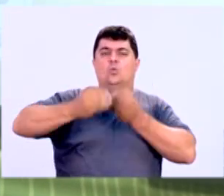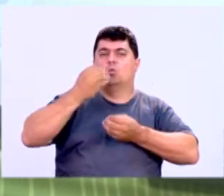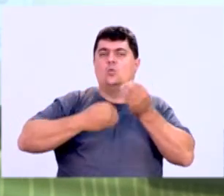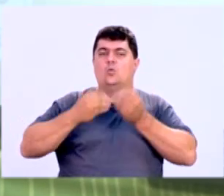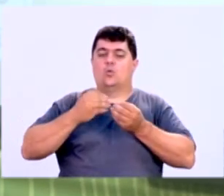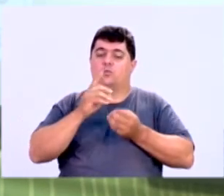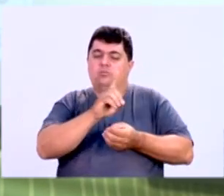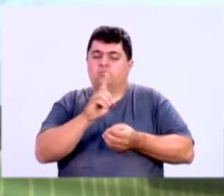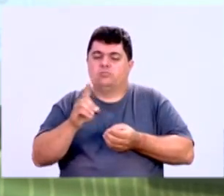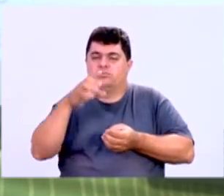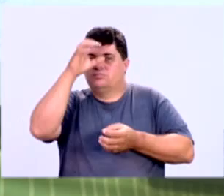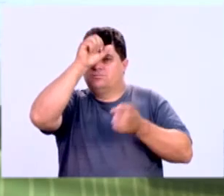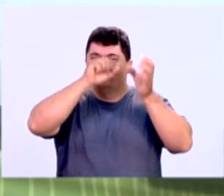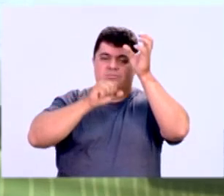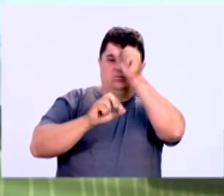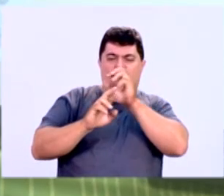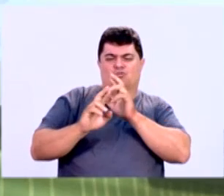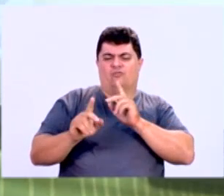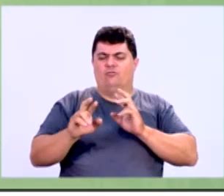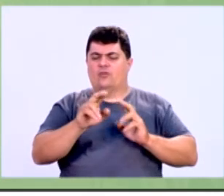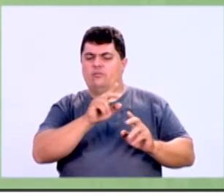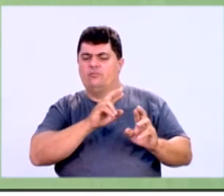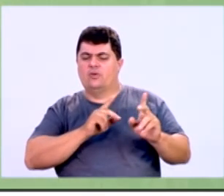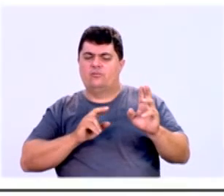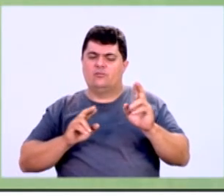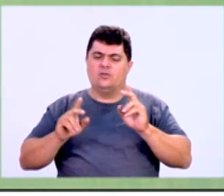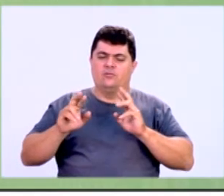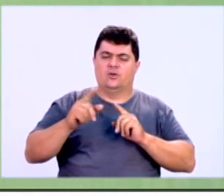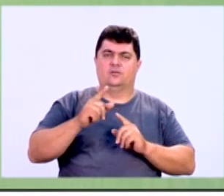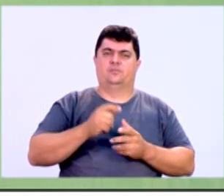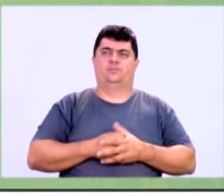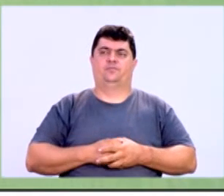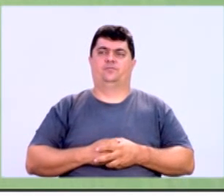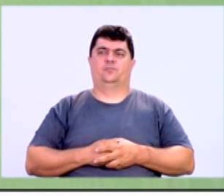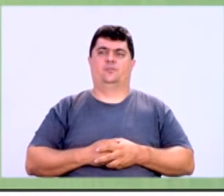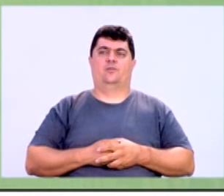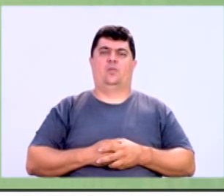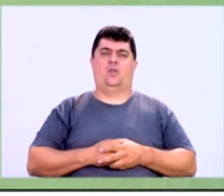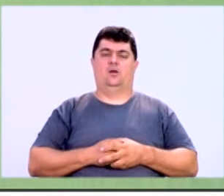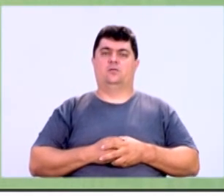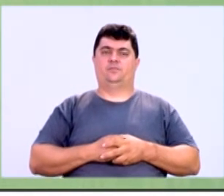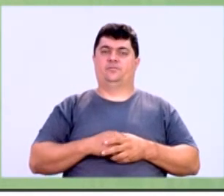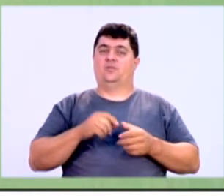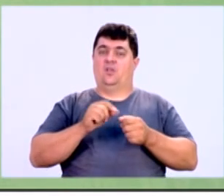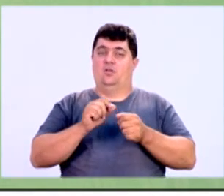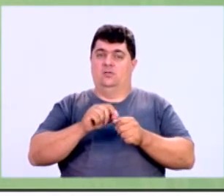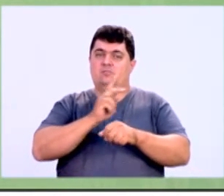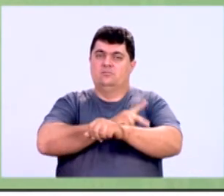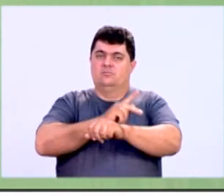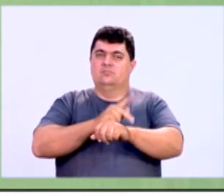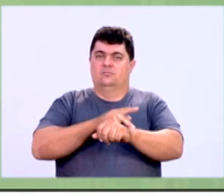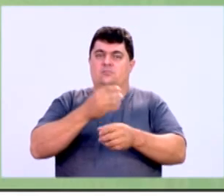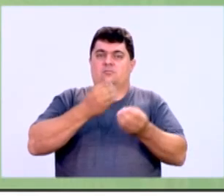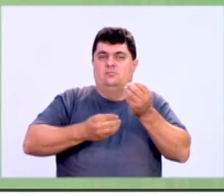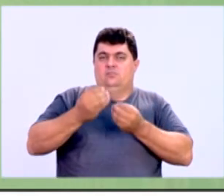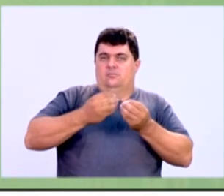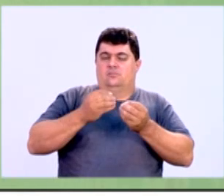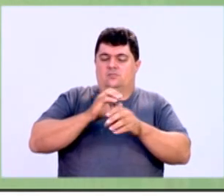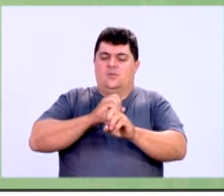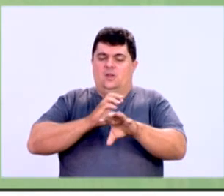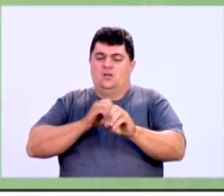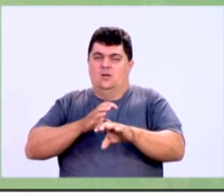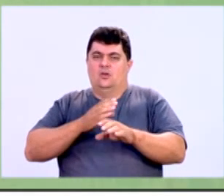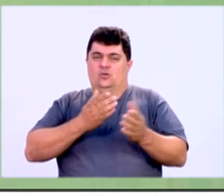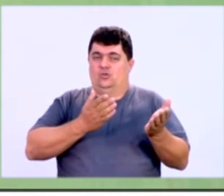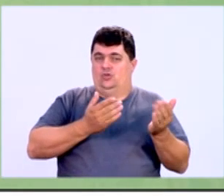de aprendizagem, como é que ele aprende. Então, falando um pouquinho sobre as nossas práticas pedagógicas, na educação de jovens e